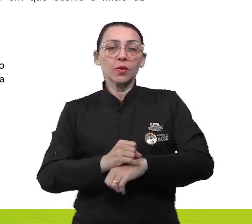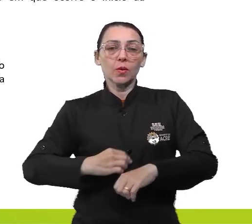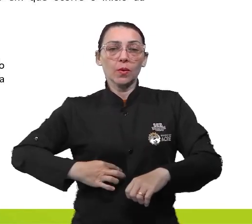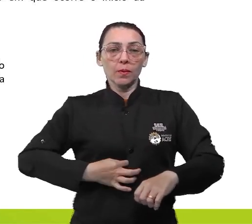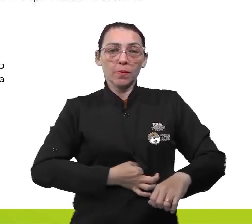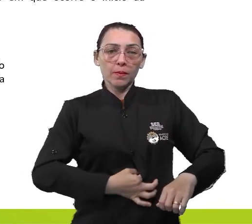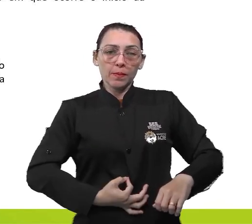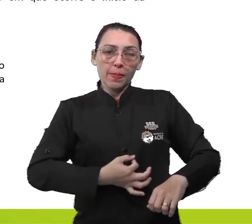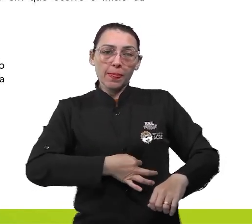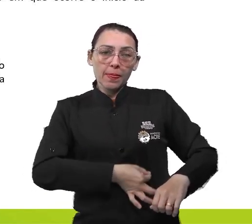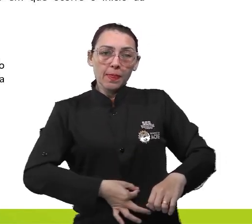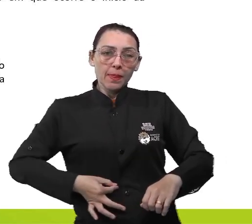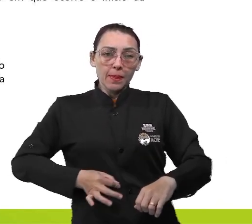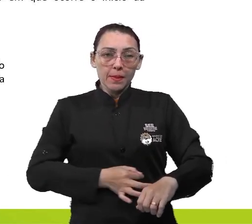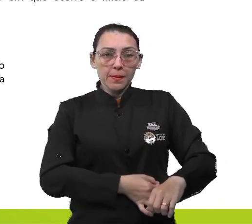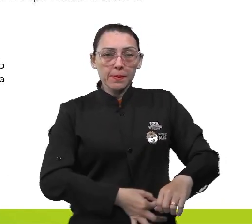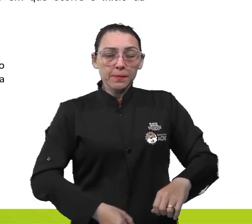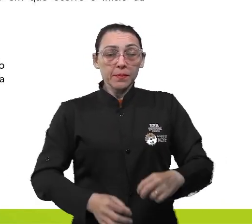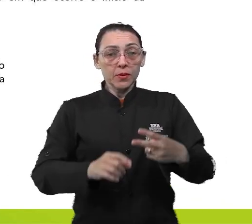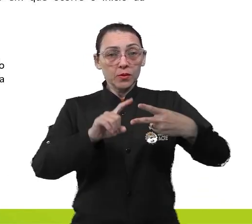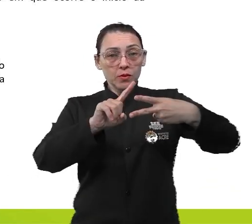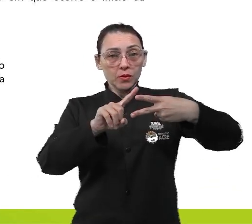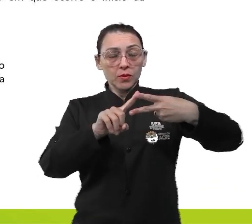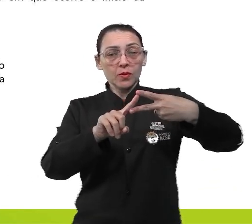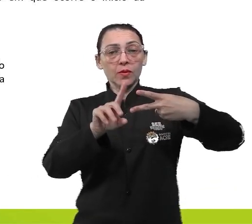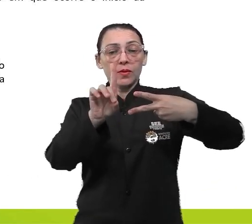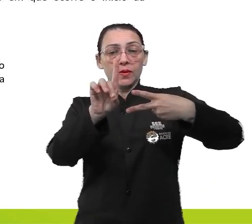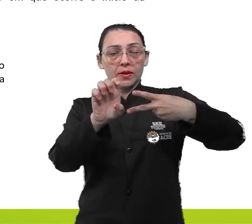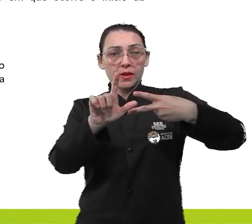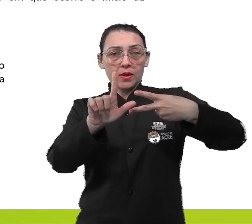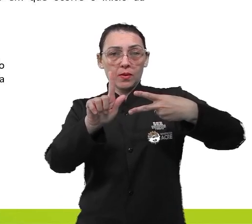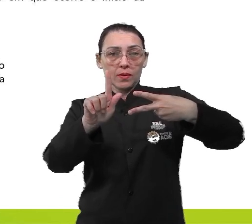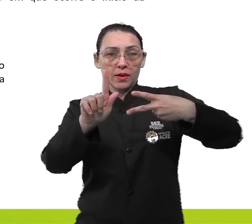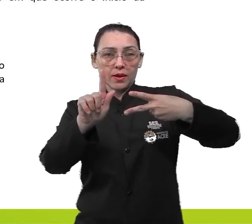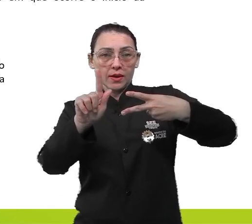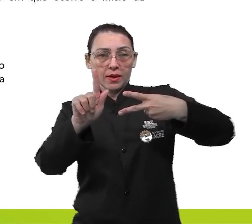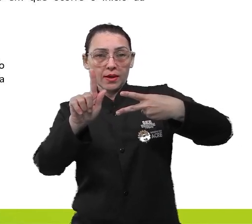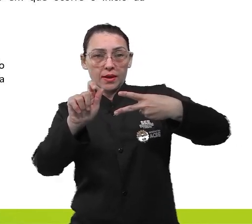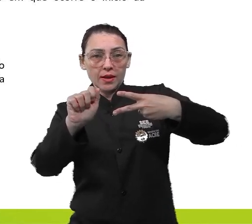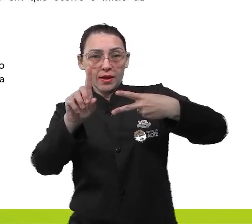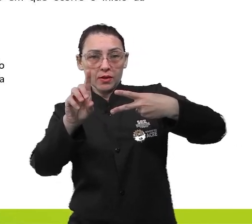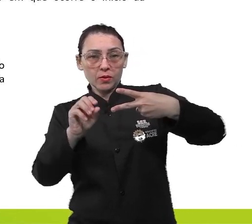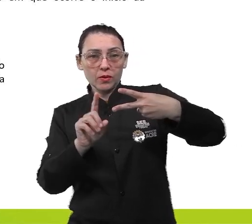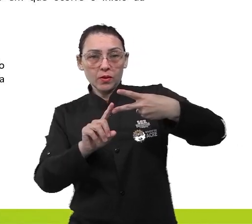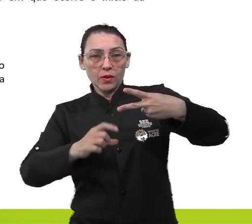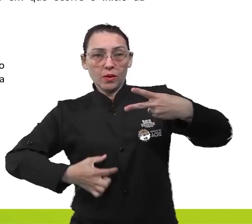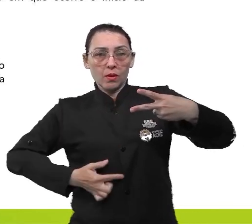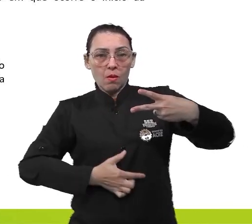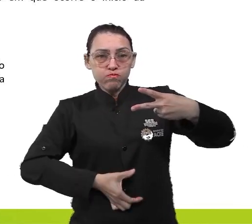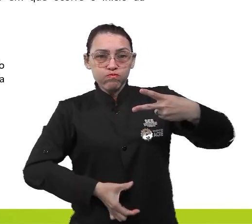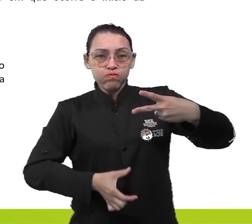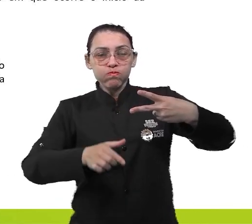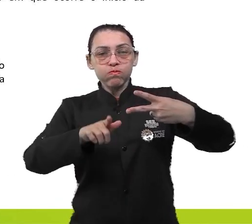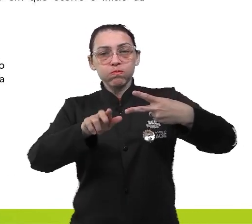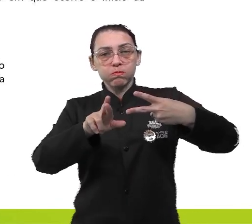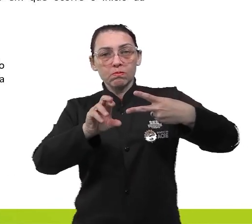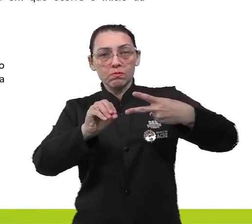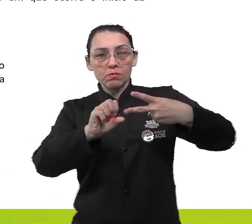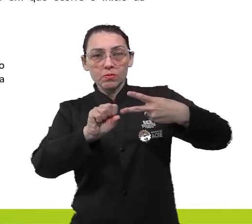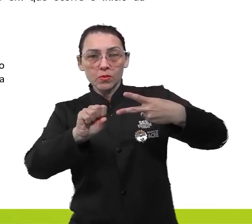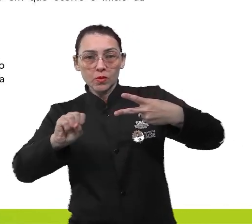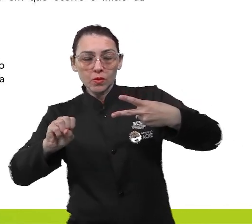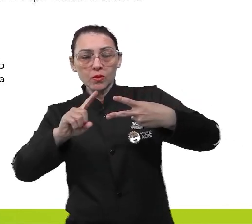divide em dois, pessoal. Temos dois tipos, temos o intestino delgado e o intestino grosso. No caso do delgado,